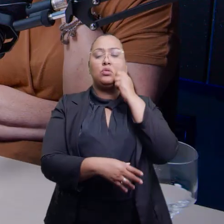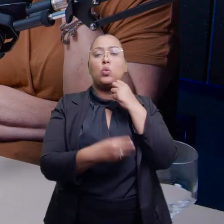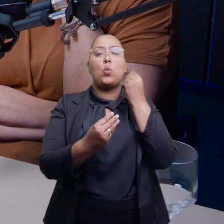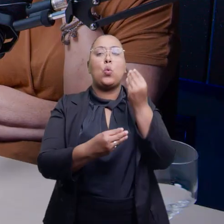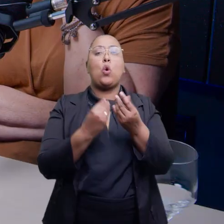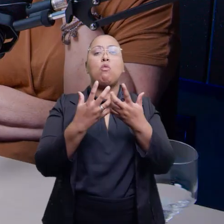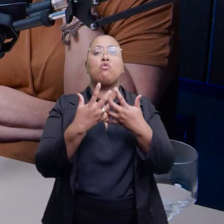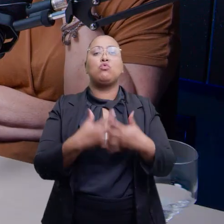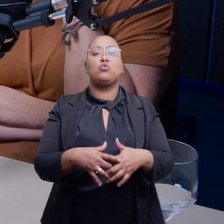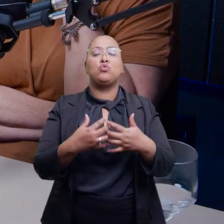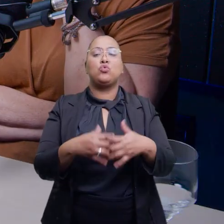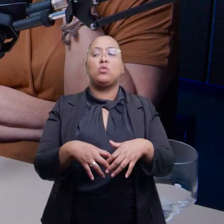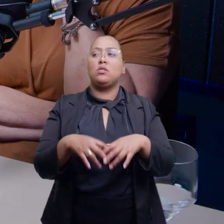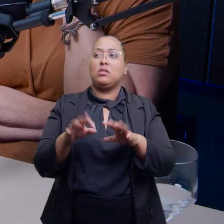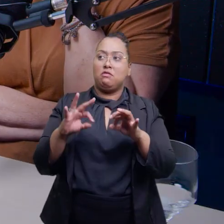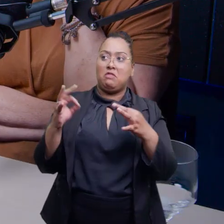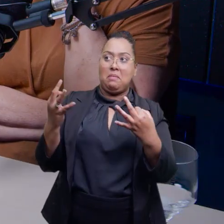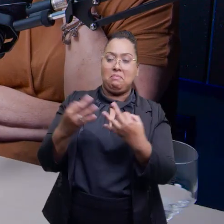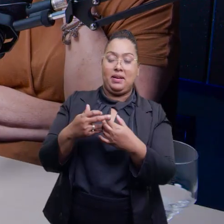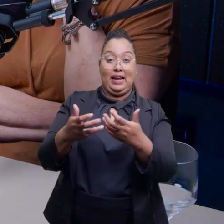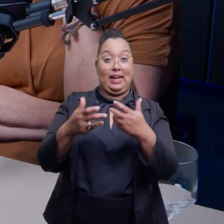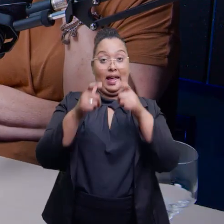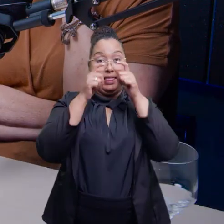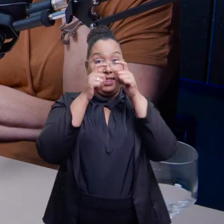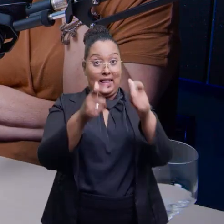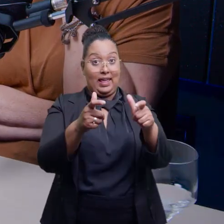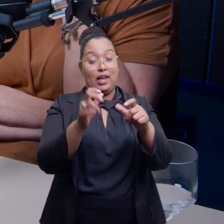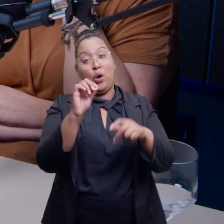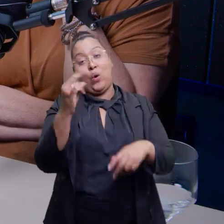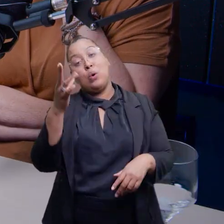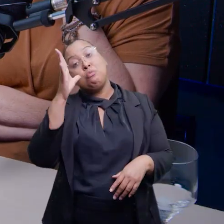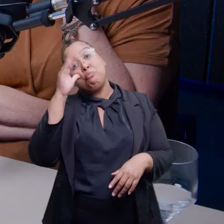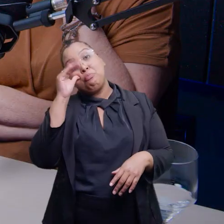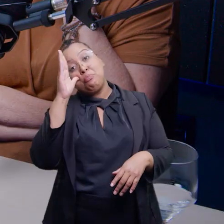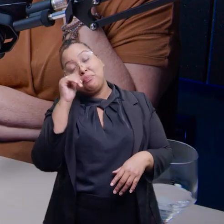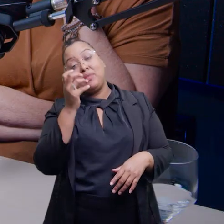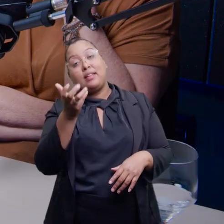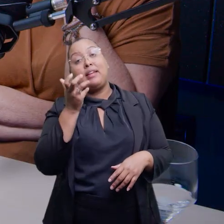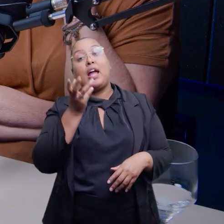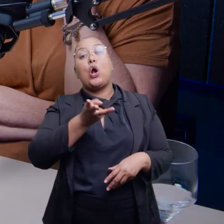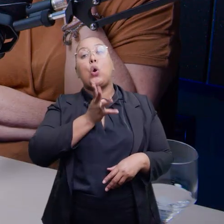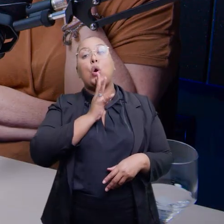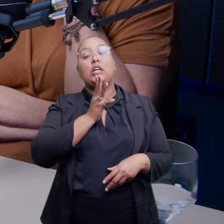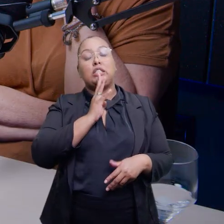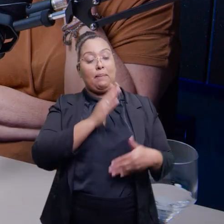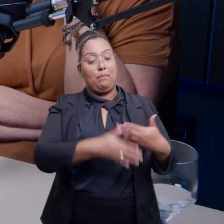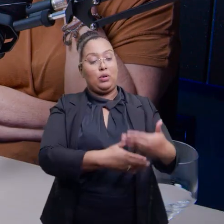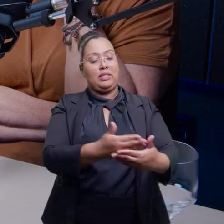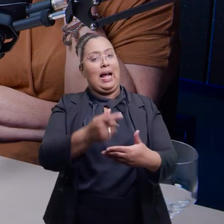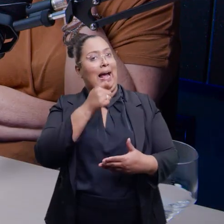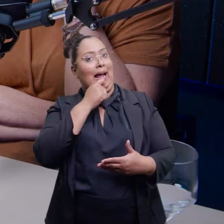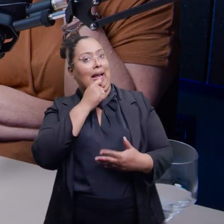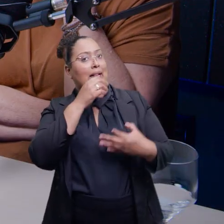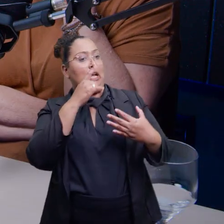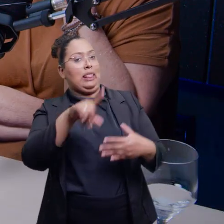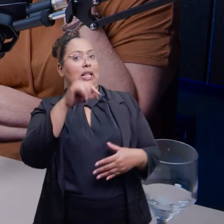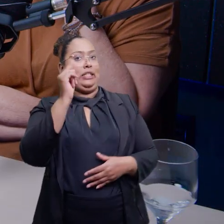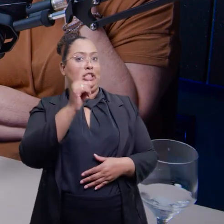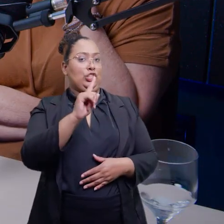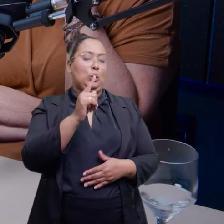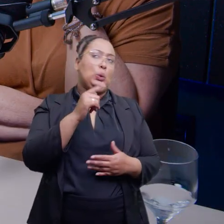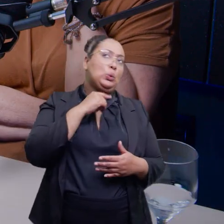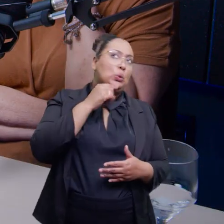funciona uma família que tem interesse, ou alguém que quer conhecer, né, esse processo, às vezes ainda está meio em